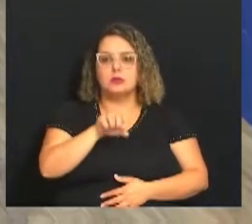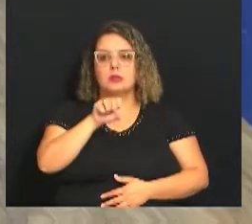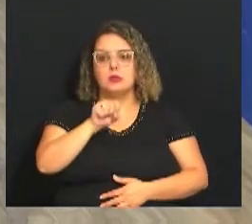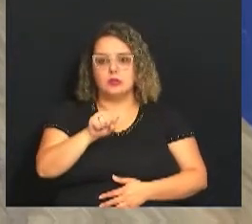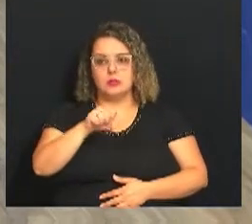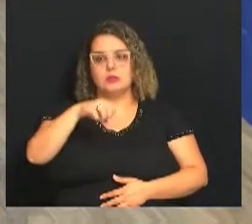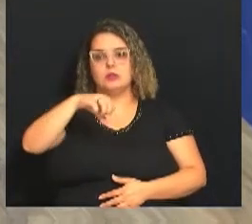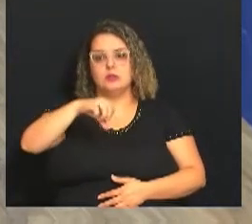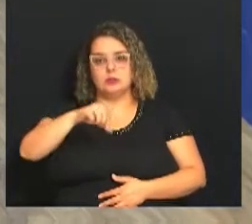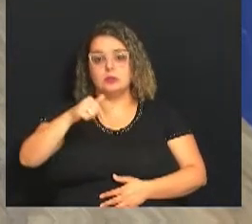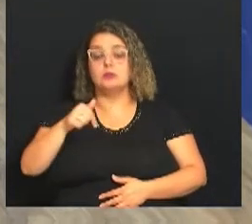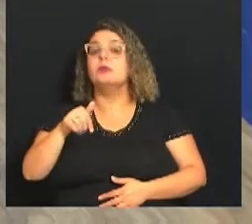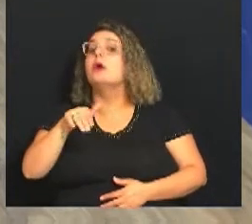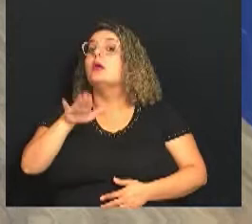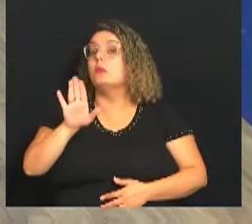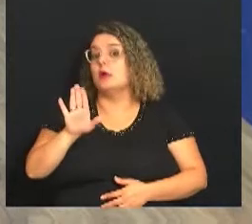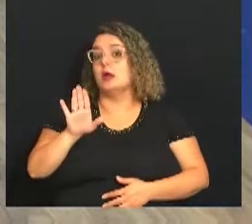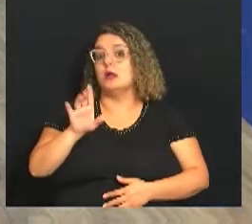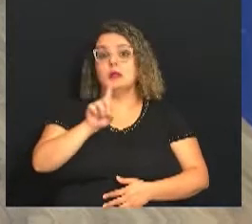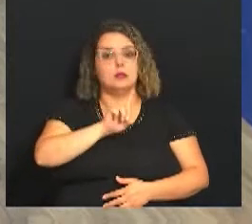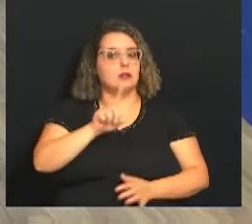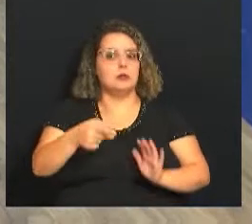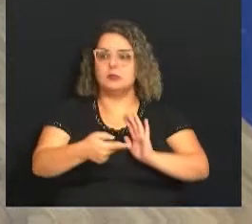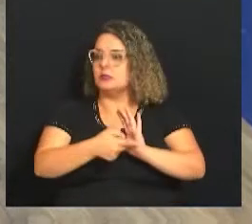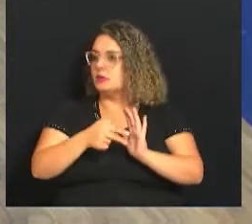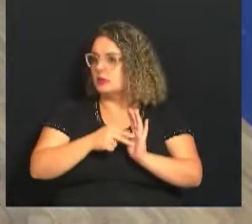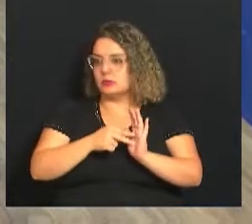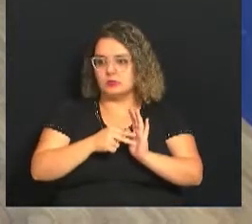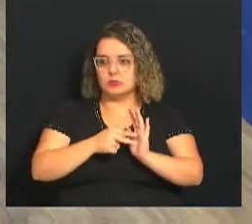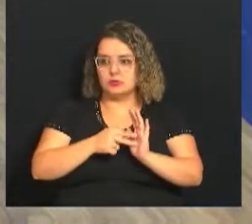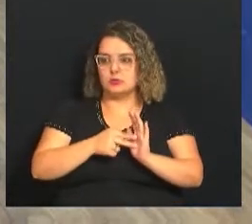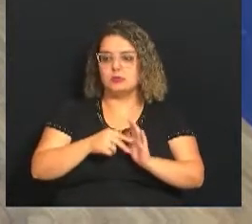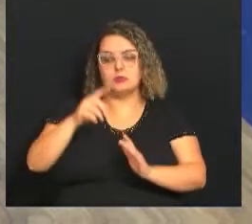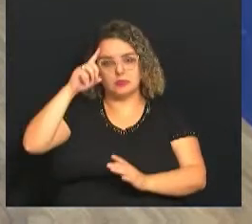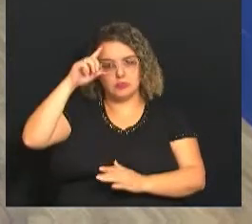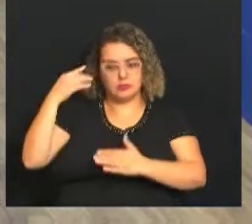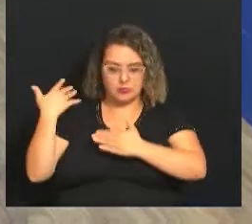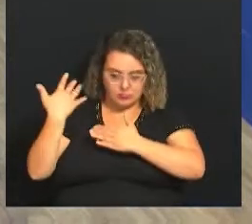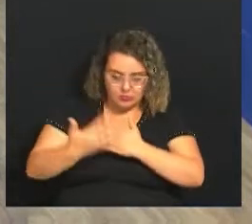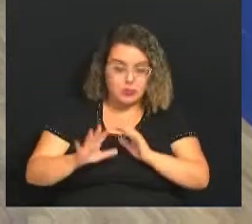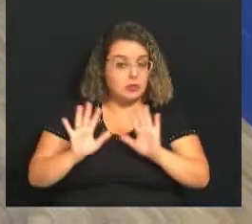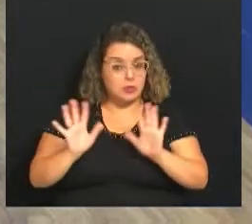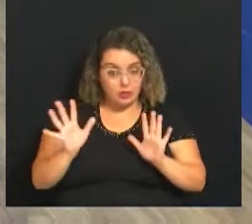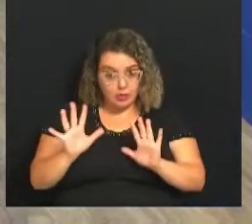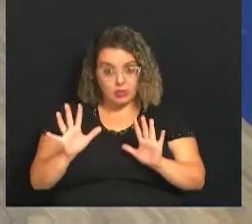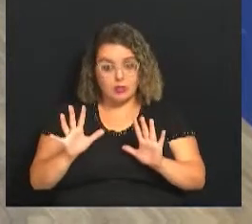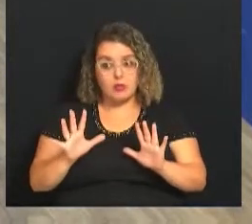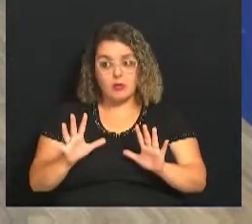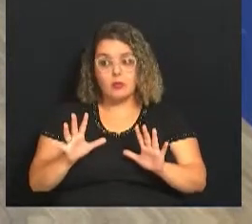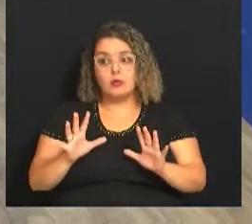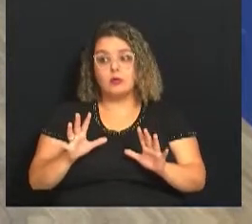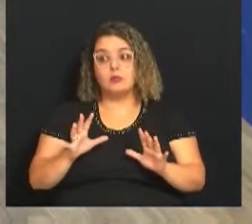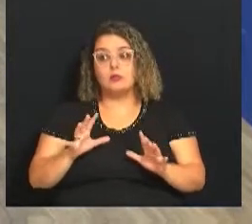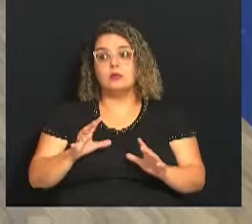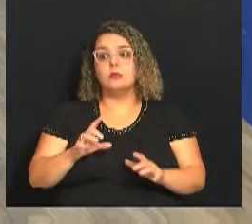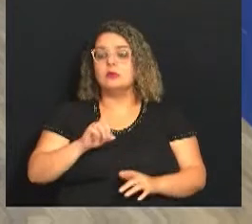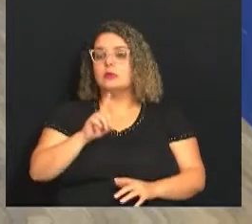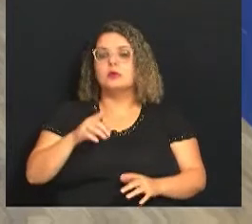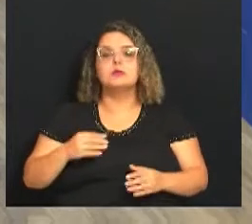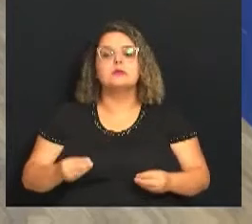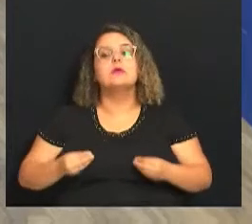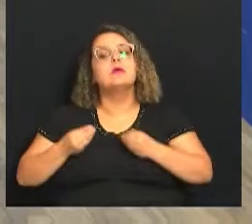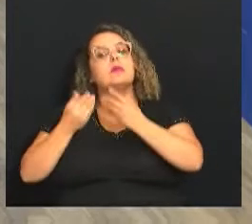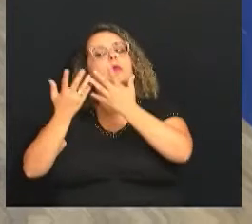15.897 casos a mais. Não significa que foram nas últimas 24 horas. Significa que esses casos não estavam sendo